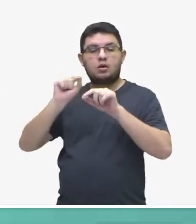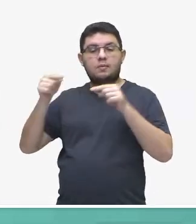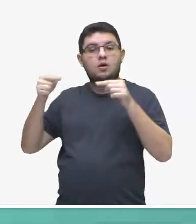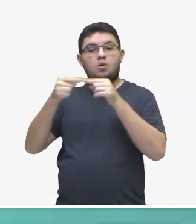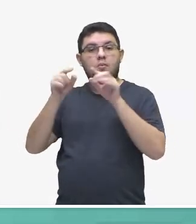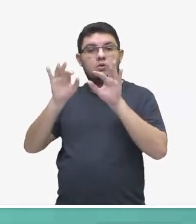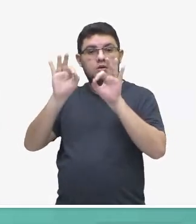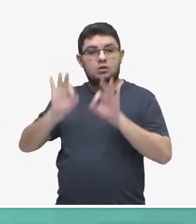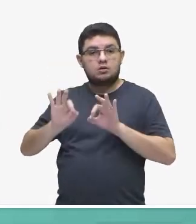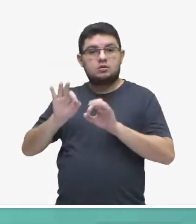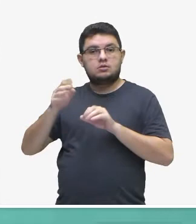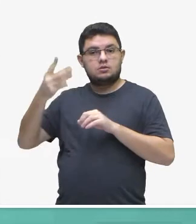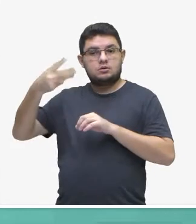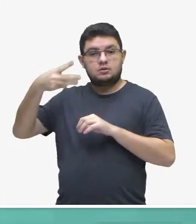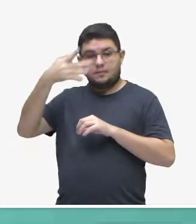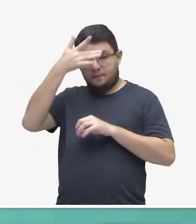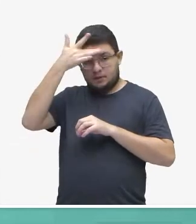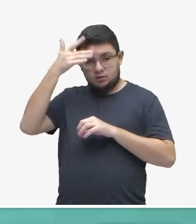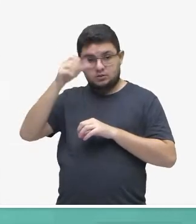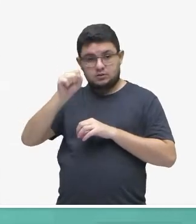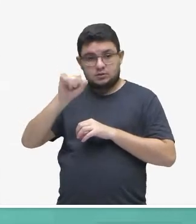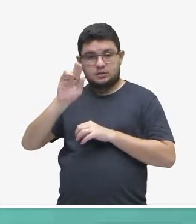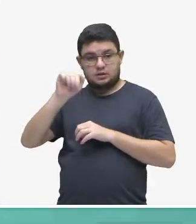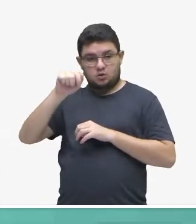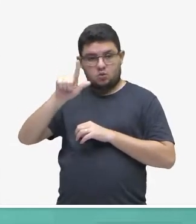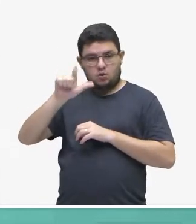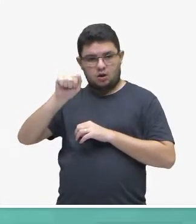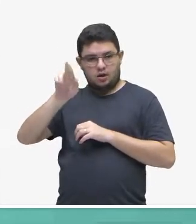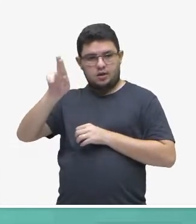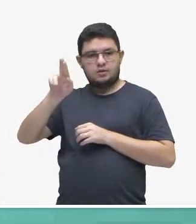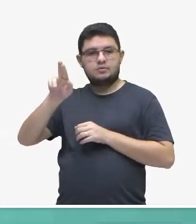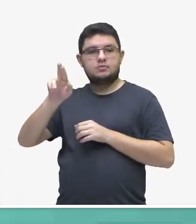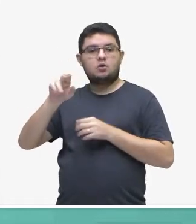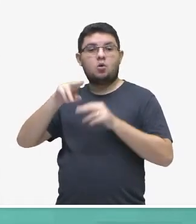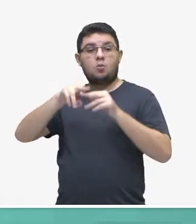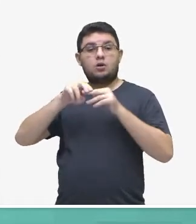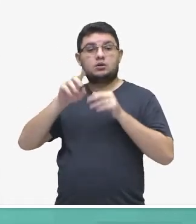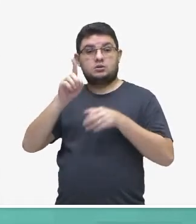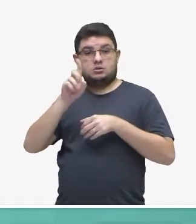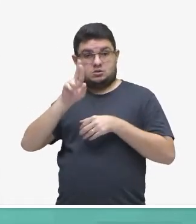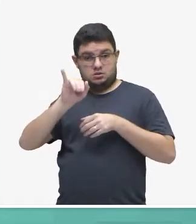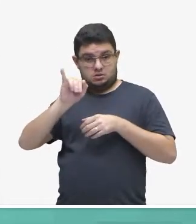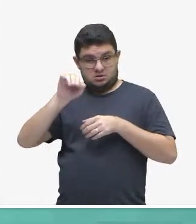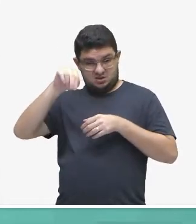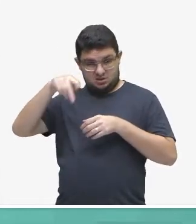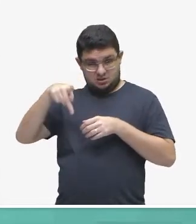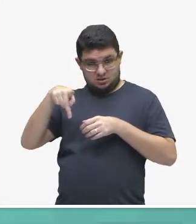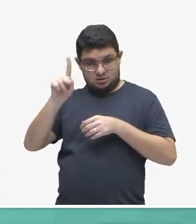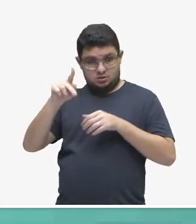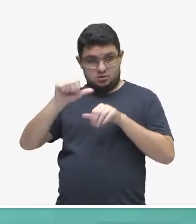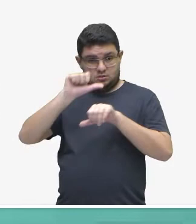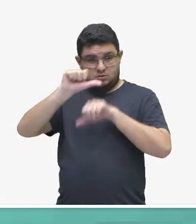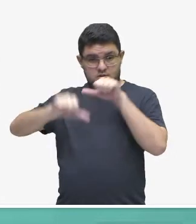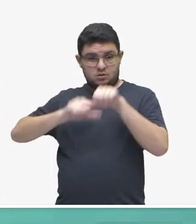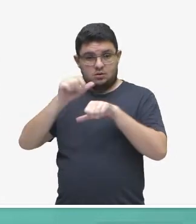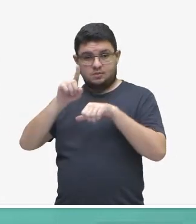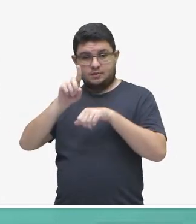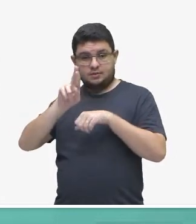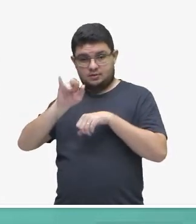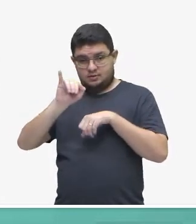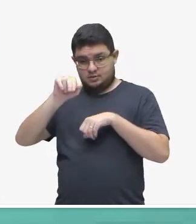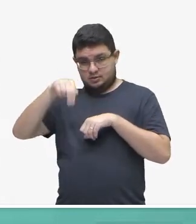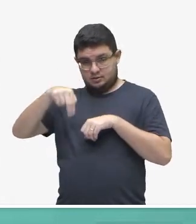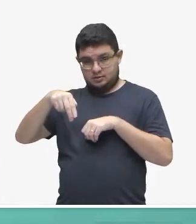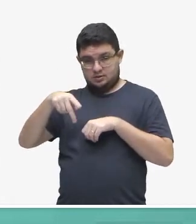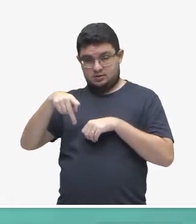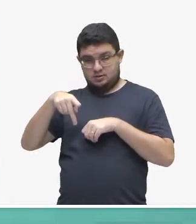do singular. Então, aqui ele vem como drinks, ok? Drinks, more water, tá? E você preenche